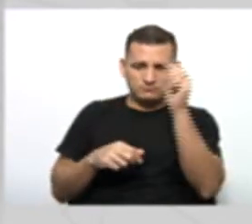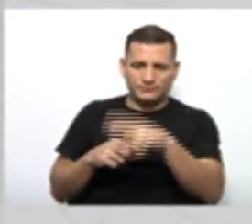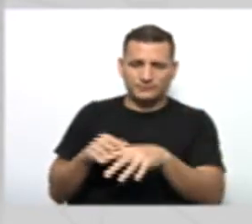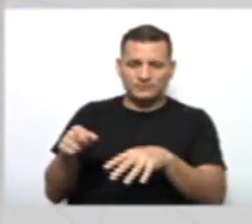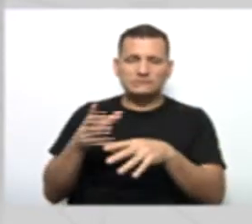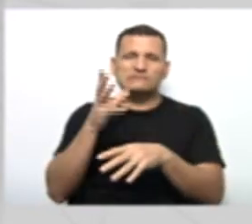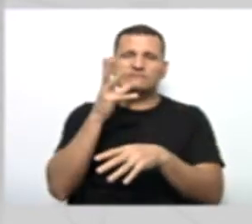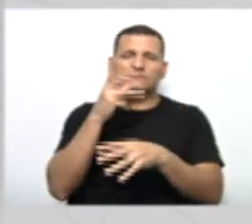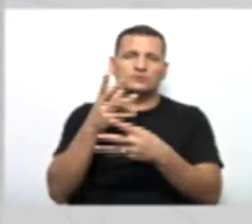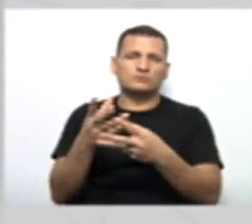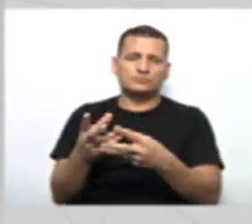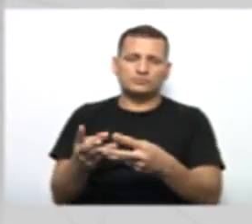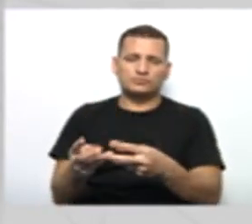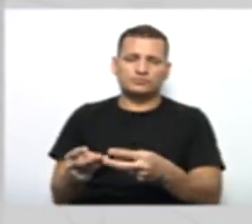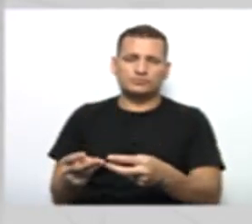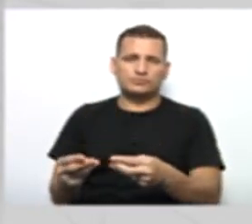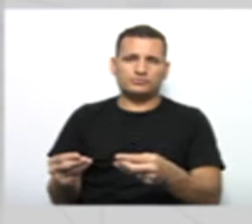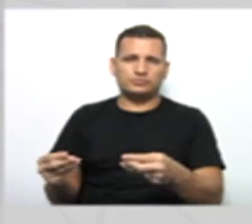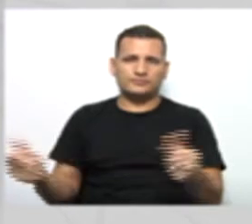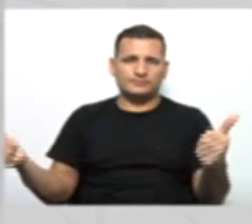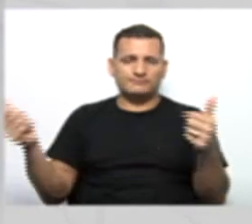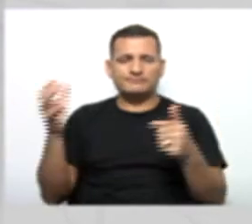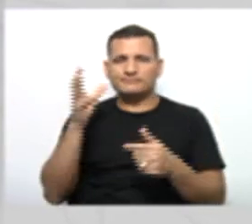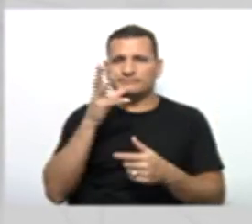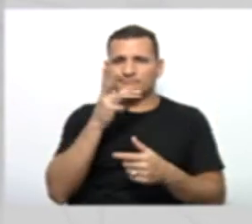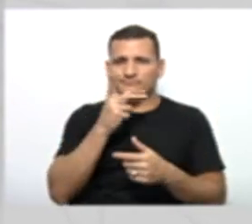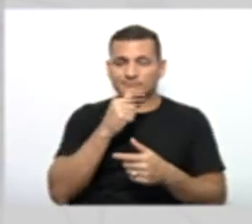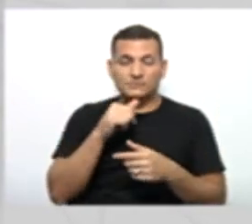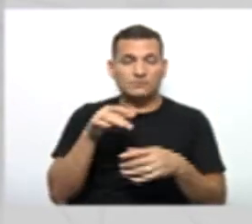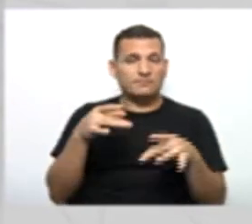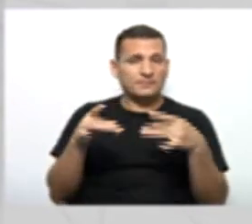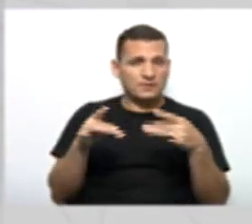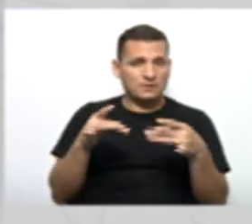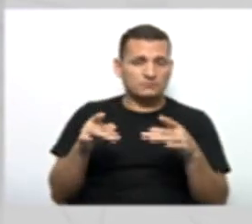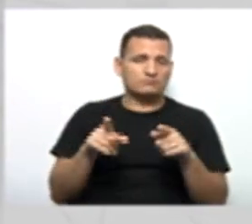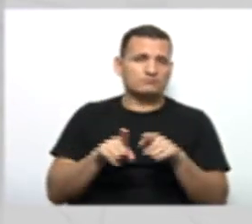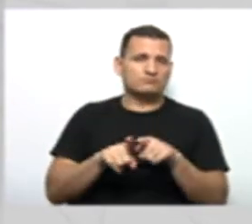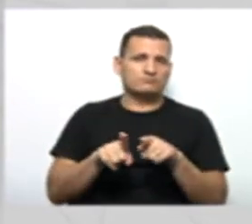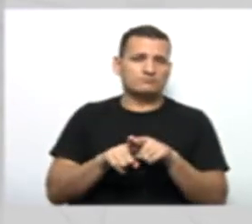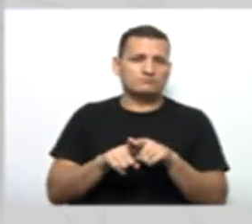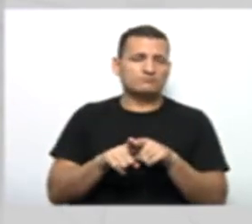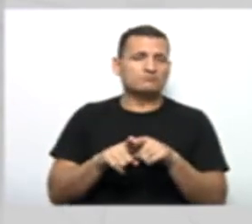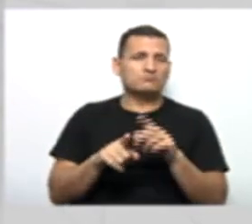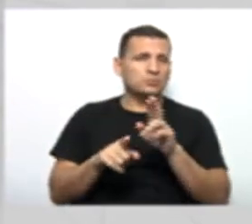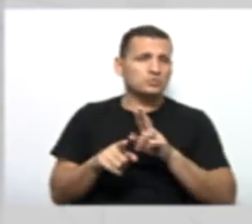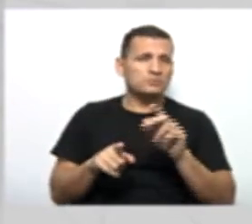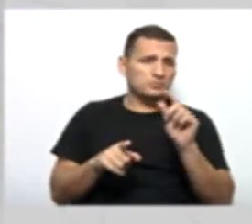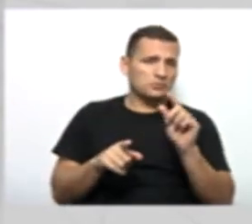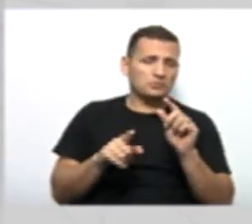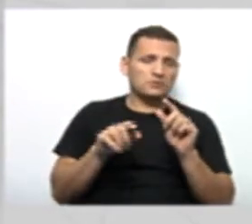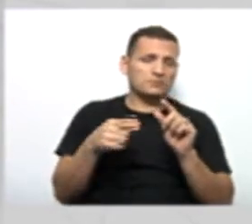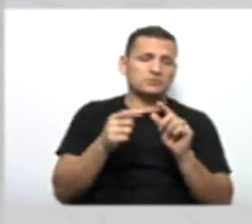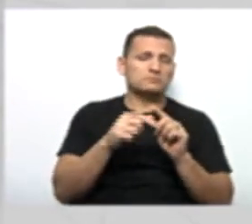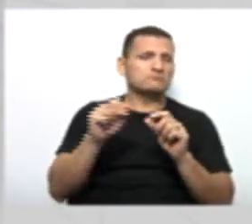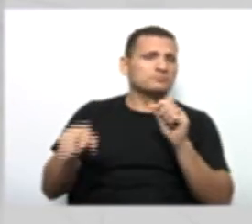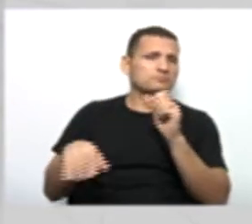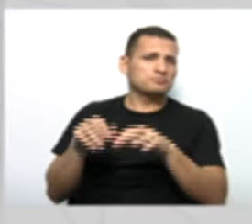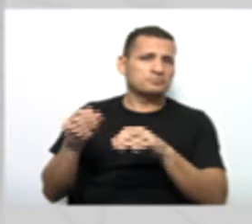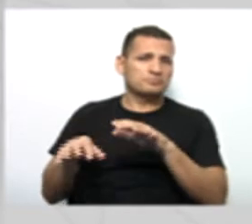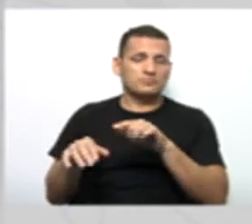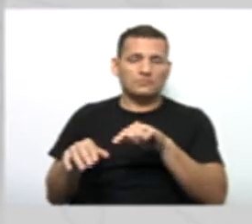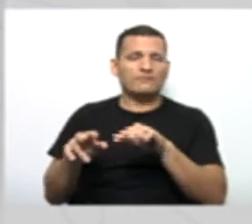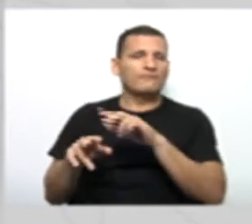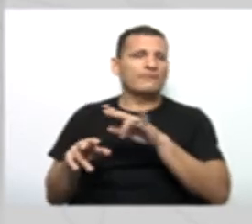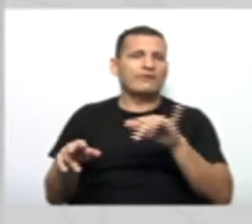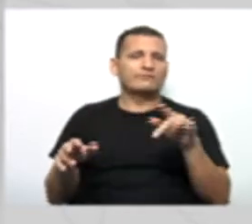e, normalmente, o maior parte do plástico é usado apenas uma vez e já é descartado. Então, ele vai se acumulando e nós